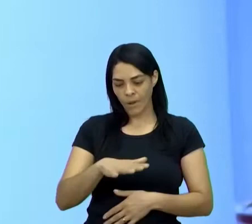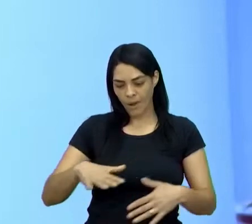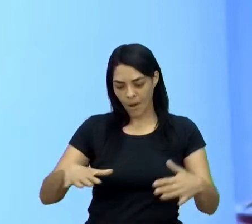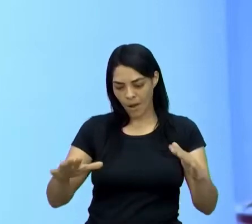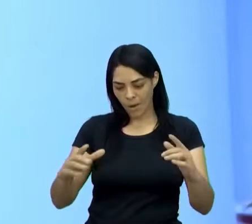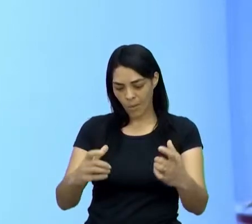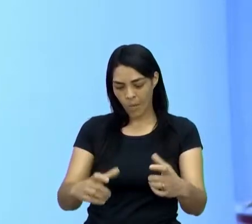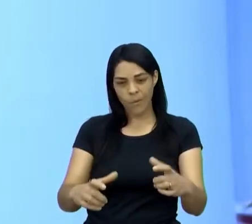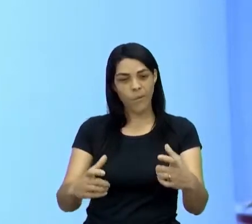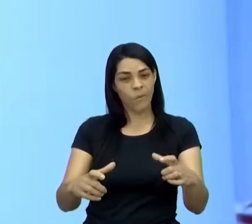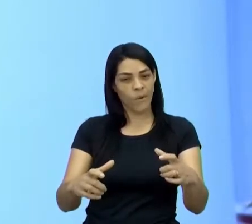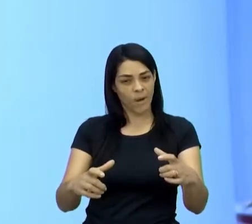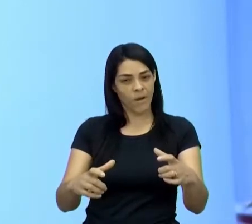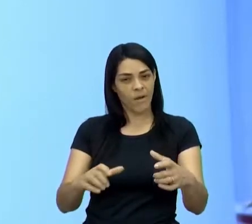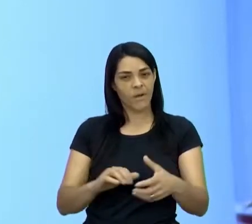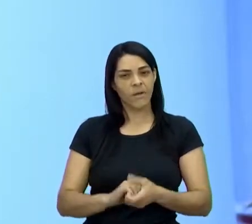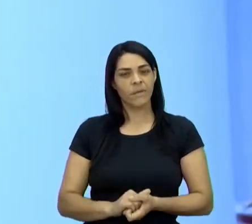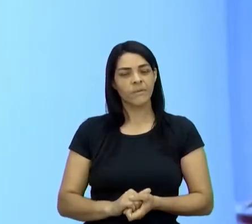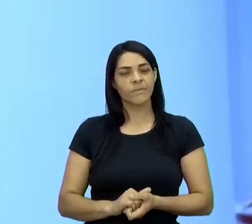Dá um